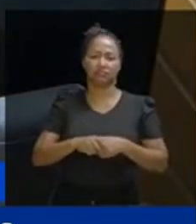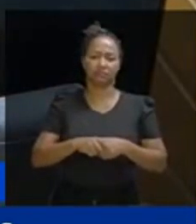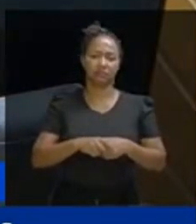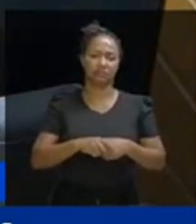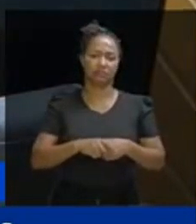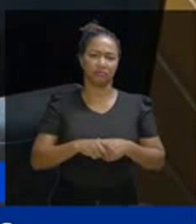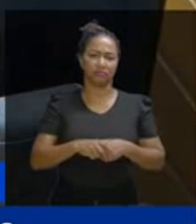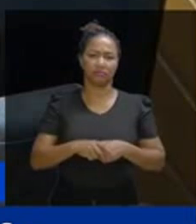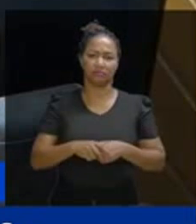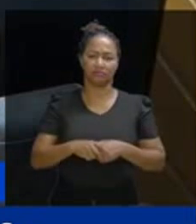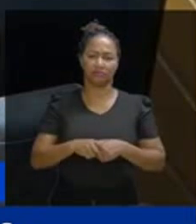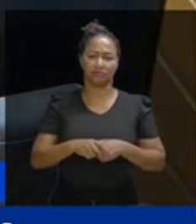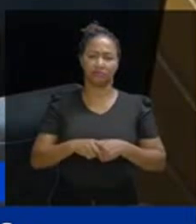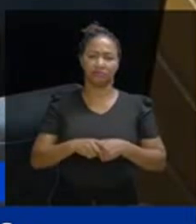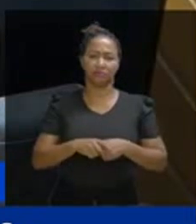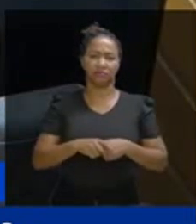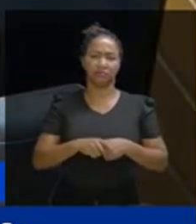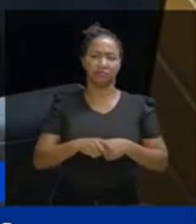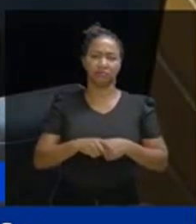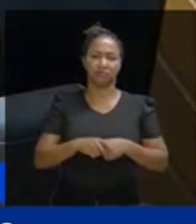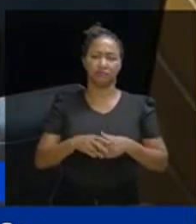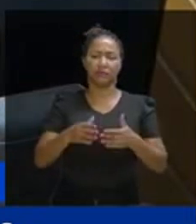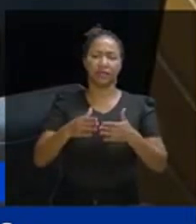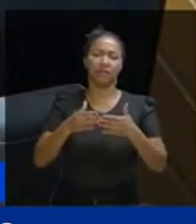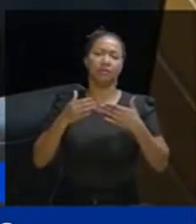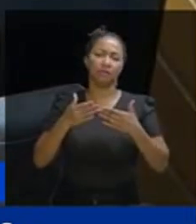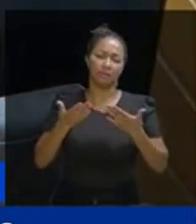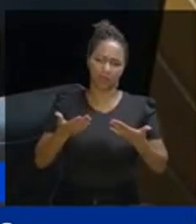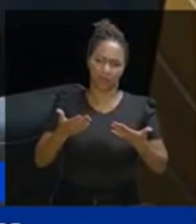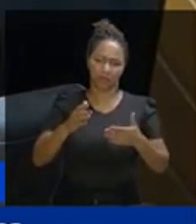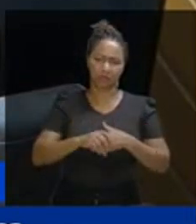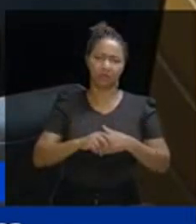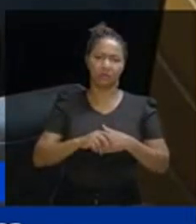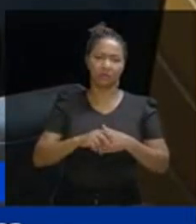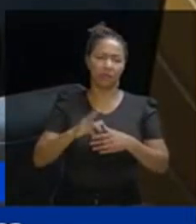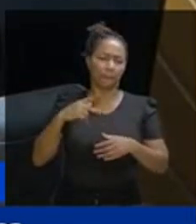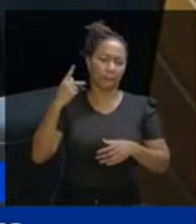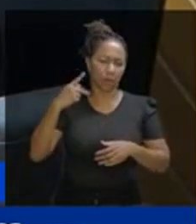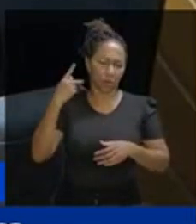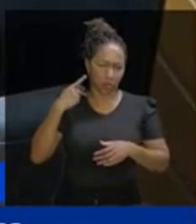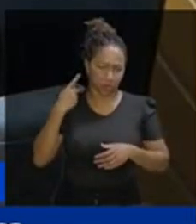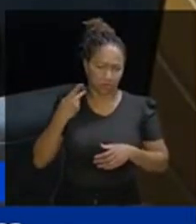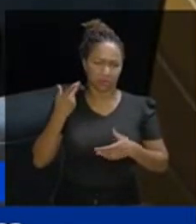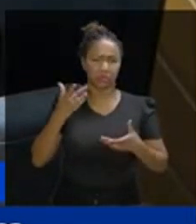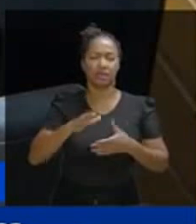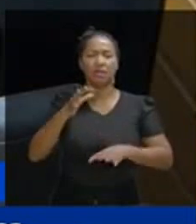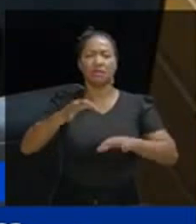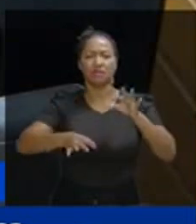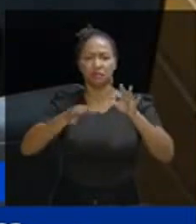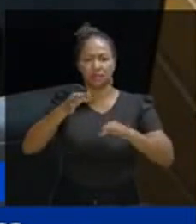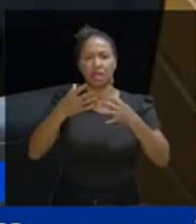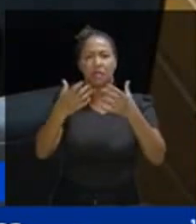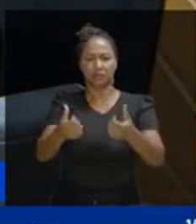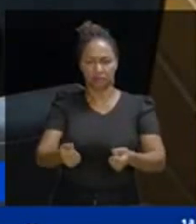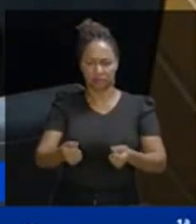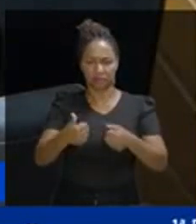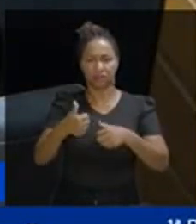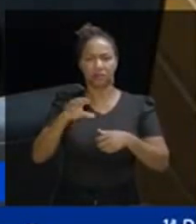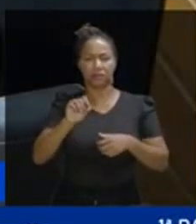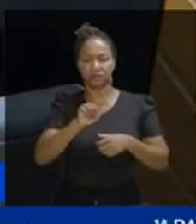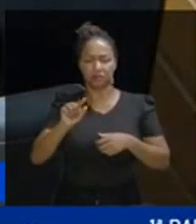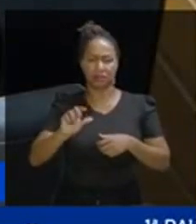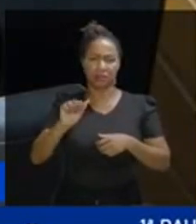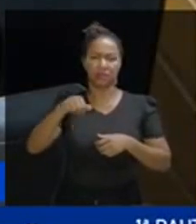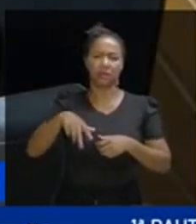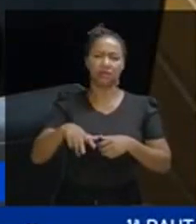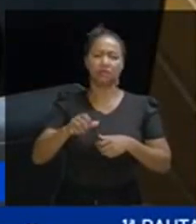de 1980, fecho aspas. O pedido da Procuradoria da Fazenda Nacional foi deferido pela juíza eleitoral da 10ª Zona, conforme